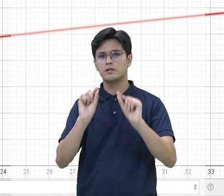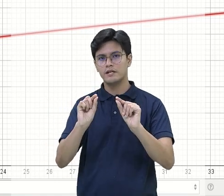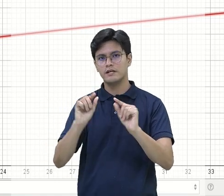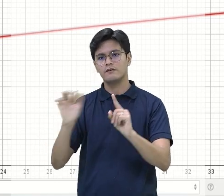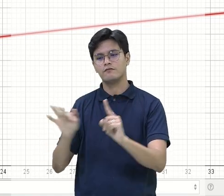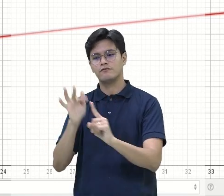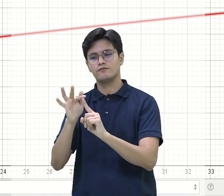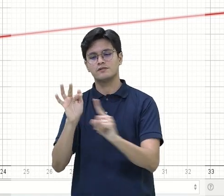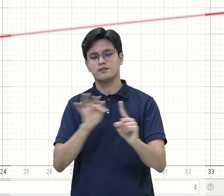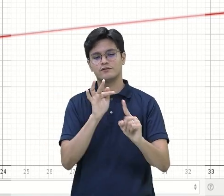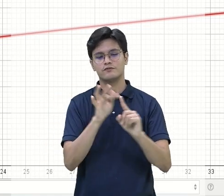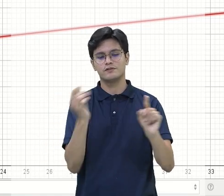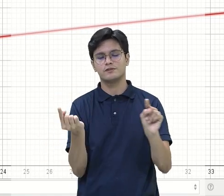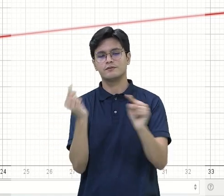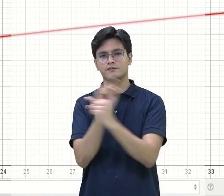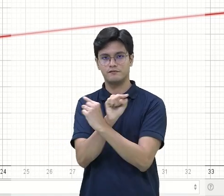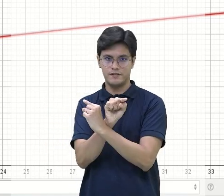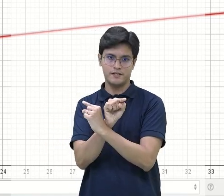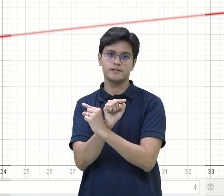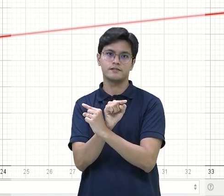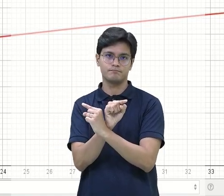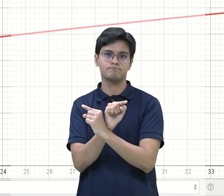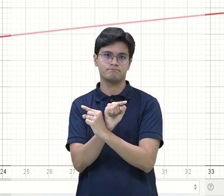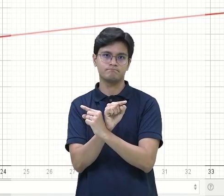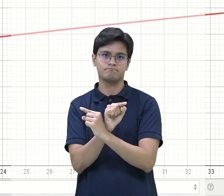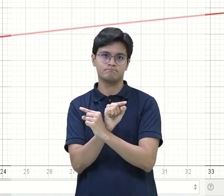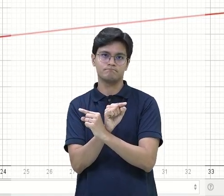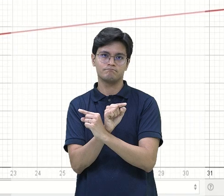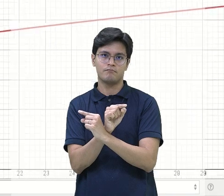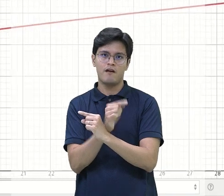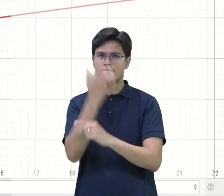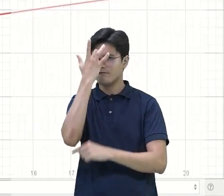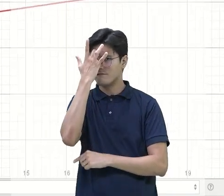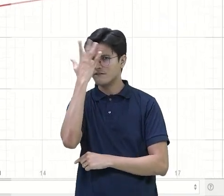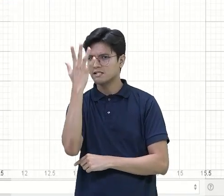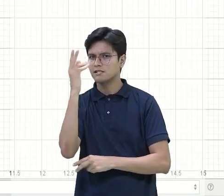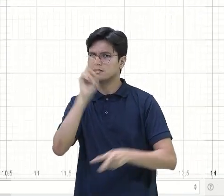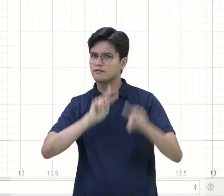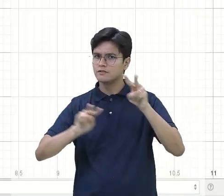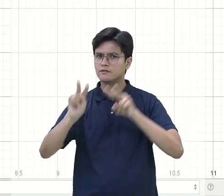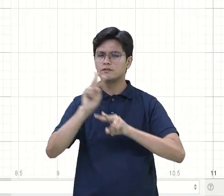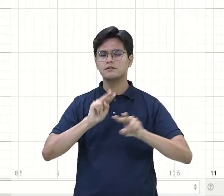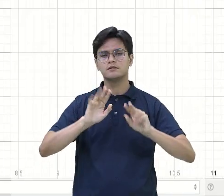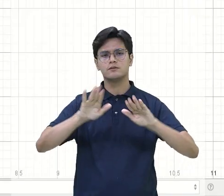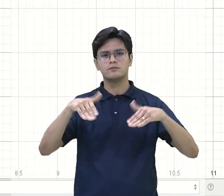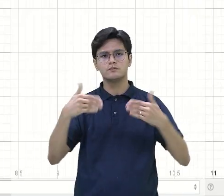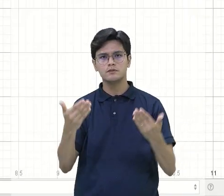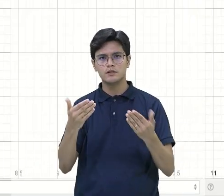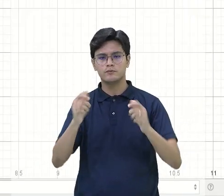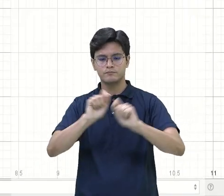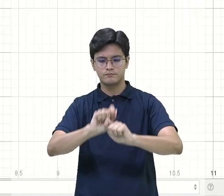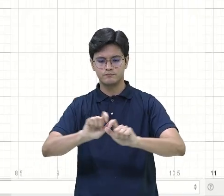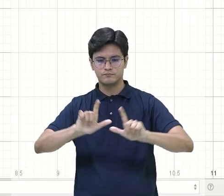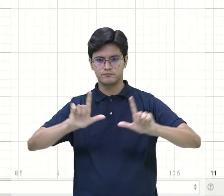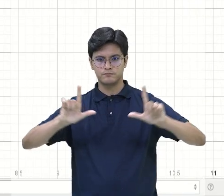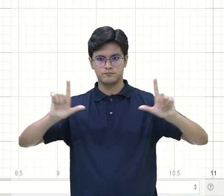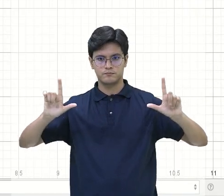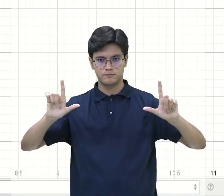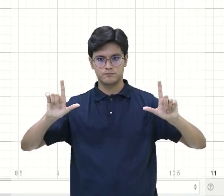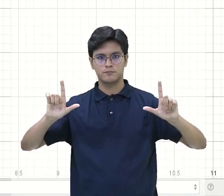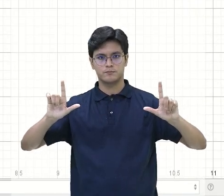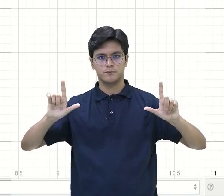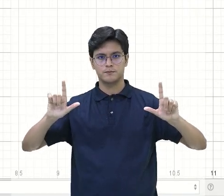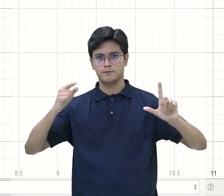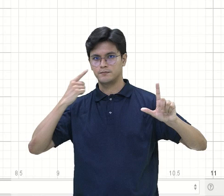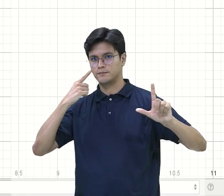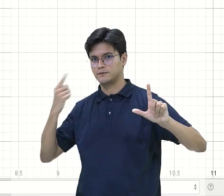Para a gente visualizar melhor, o que a gente vai fazer? Vou aproximar aqui para vocês